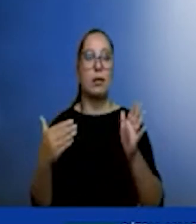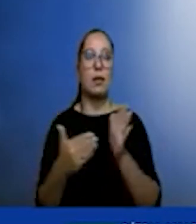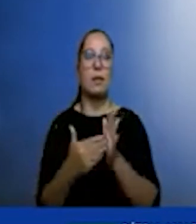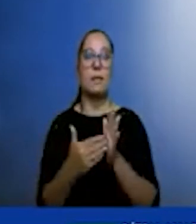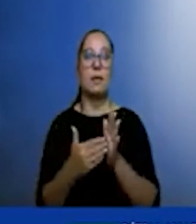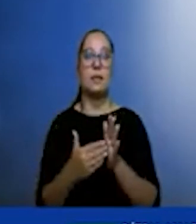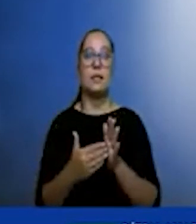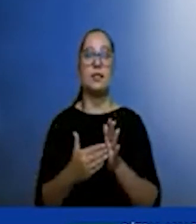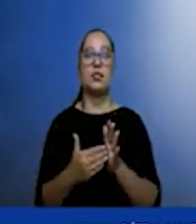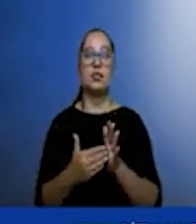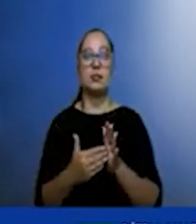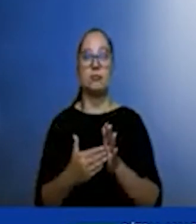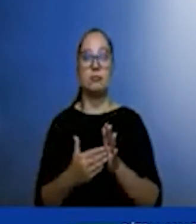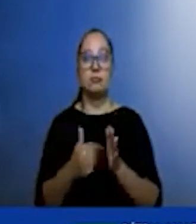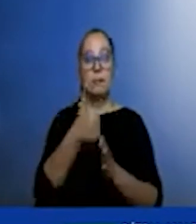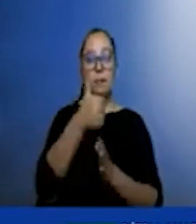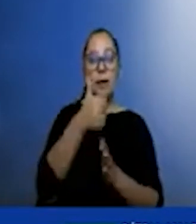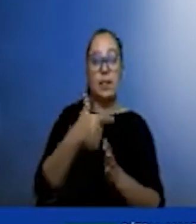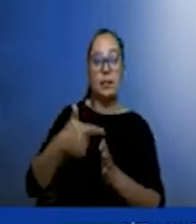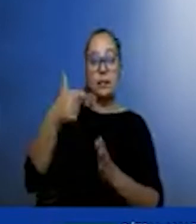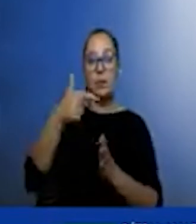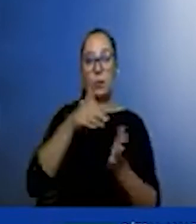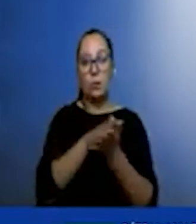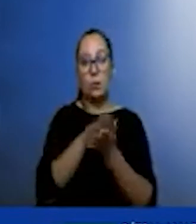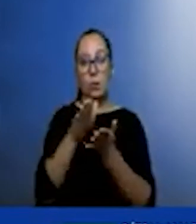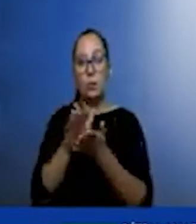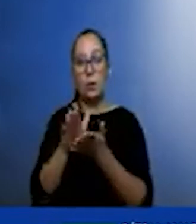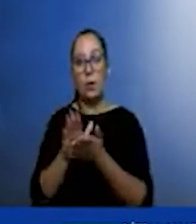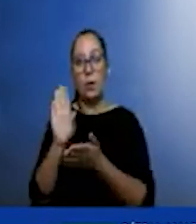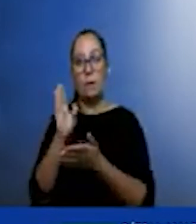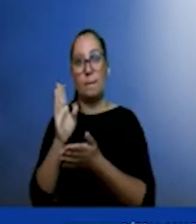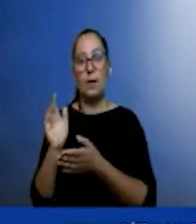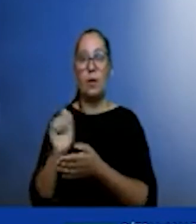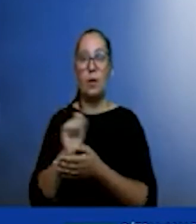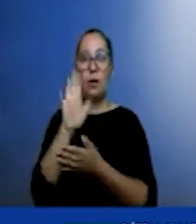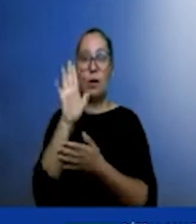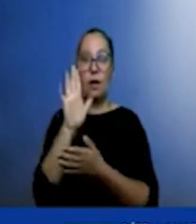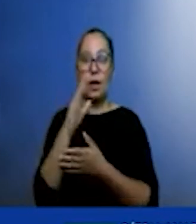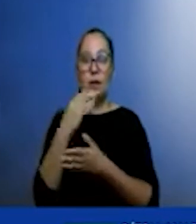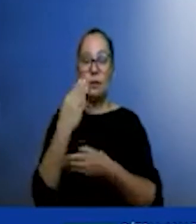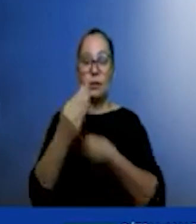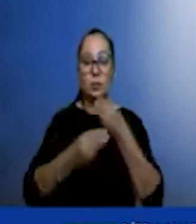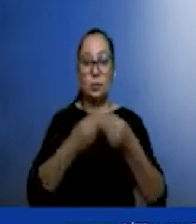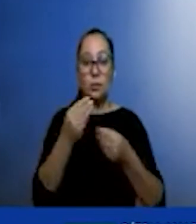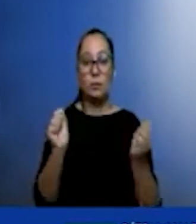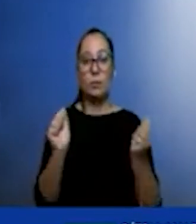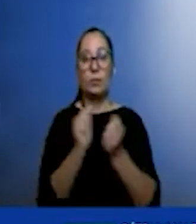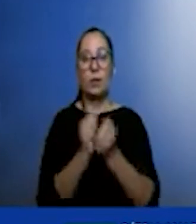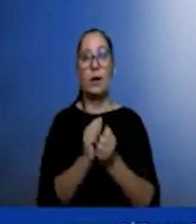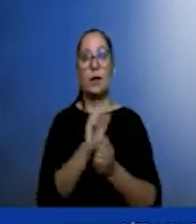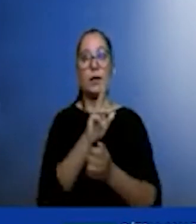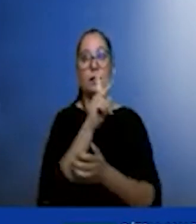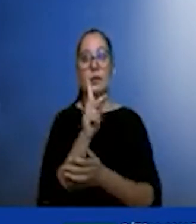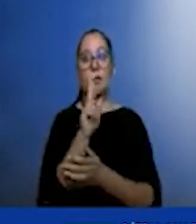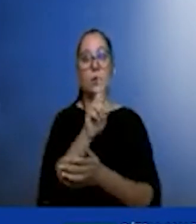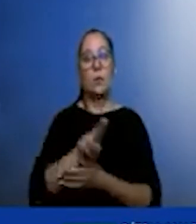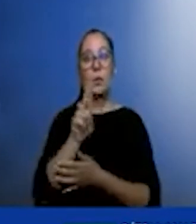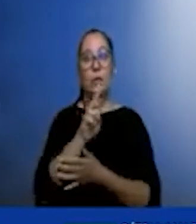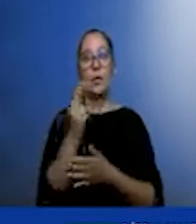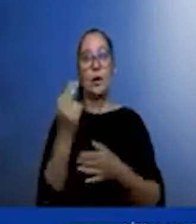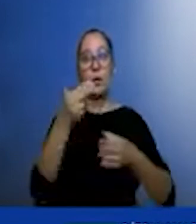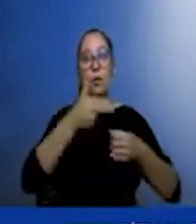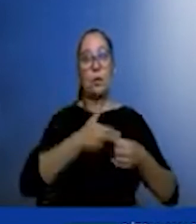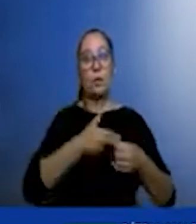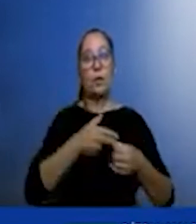geração, etanol de segunda geração, biogás e biometano, transformando tudo em hidrogênio, usando na célula de combustível, eu cheguei a